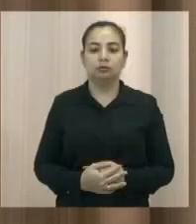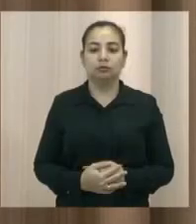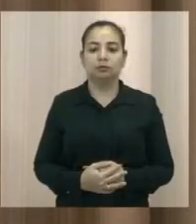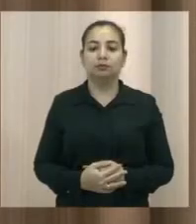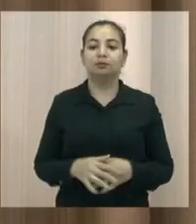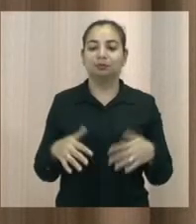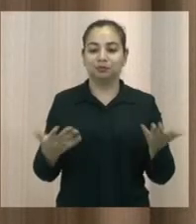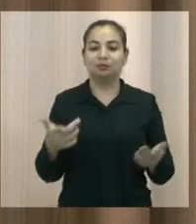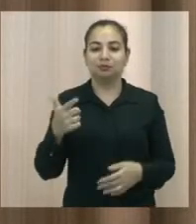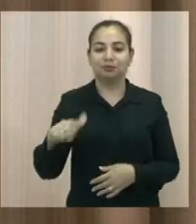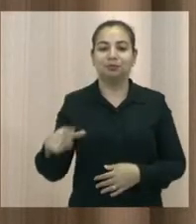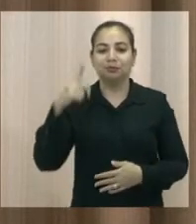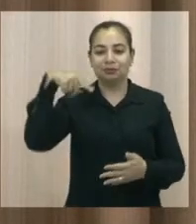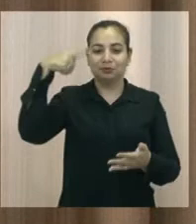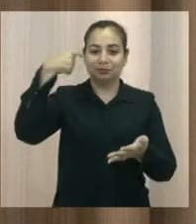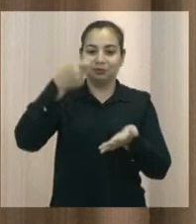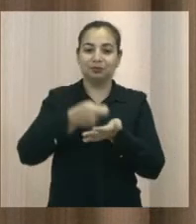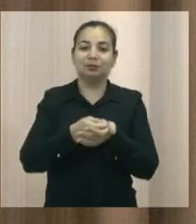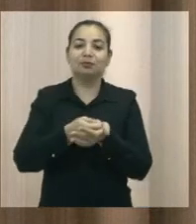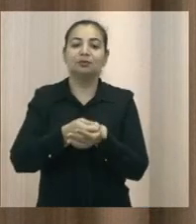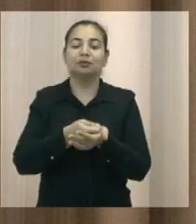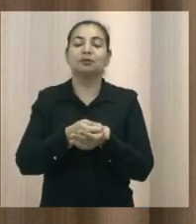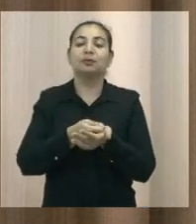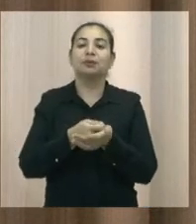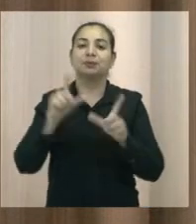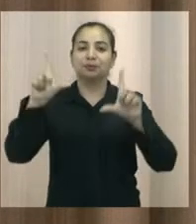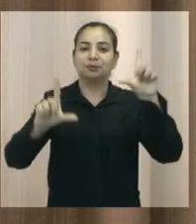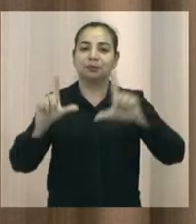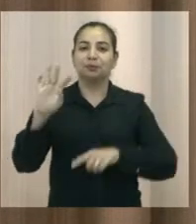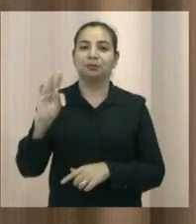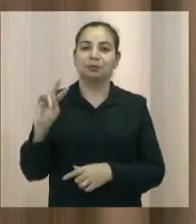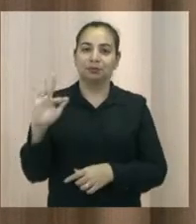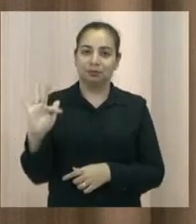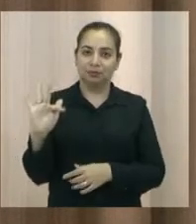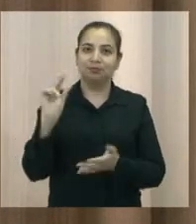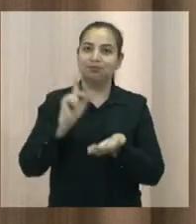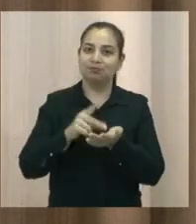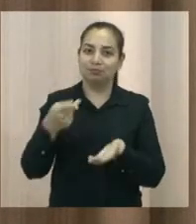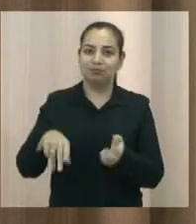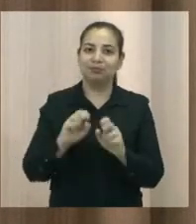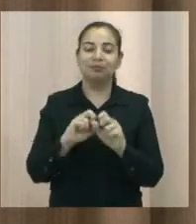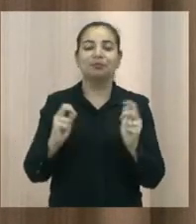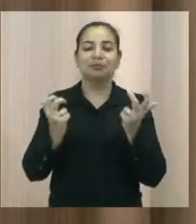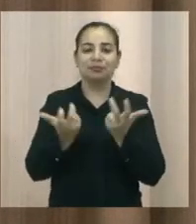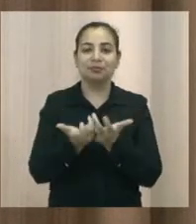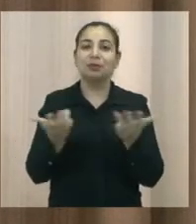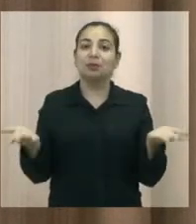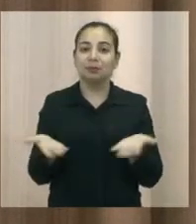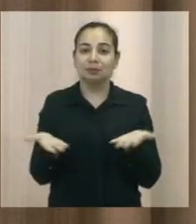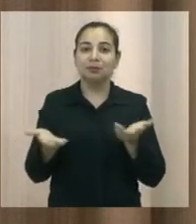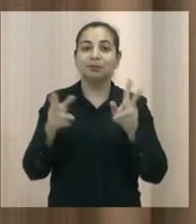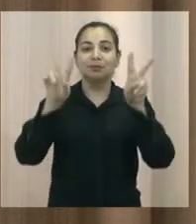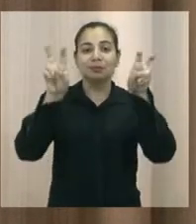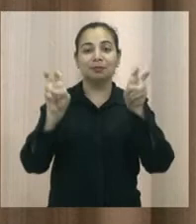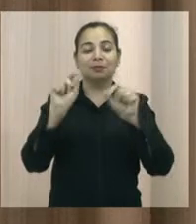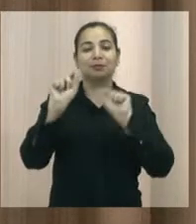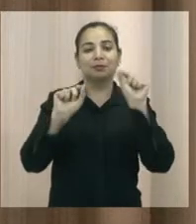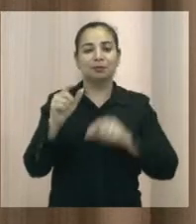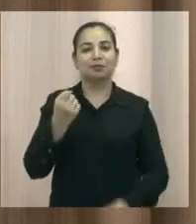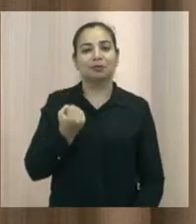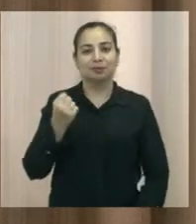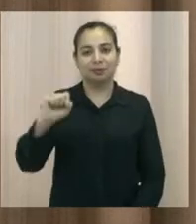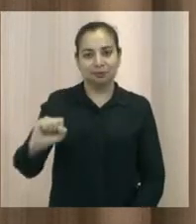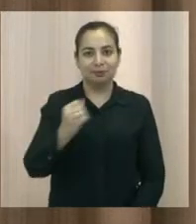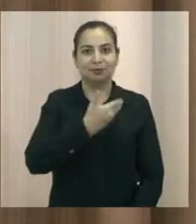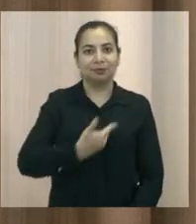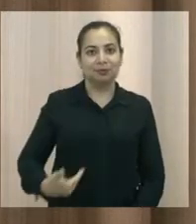De volta ao programa Direito, agora no ar aqui na TV Fortaleza, emissora oficial da Câmara Municipal de Fortaleza. Hoje a gente falando sobre a Defensoria Pública do